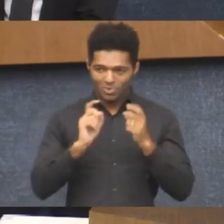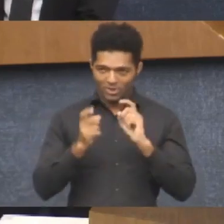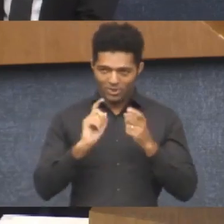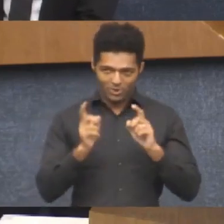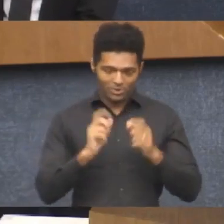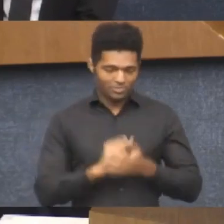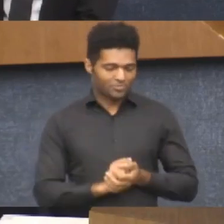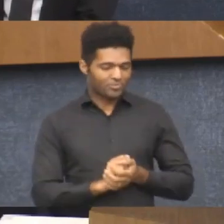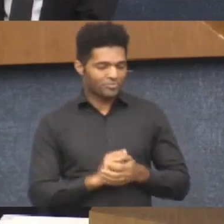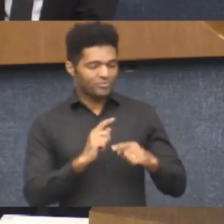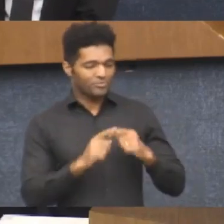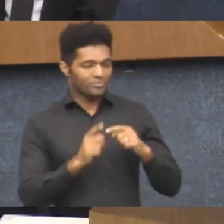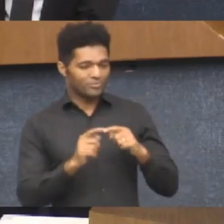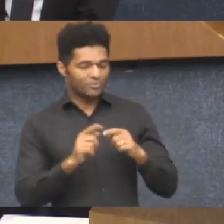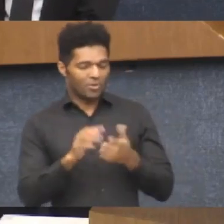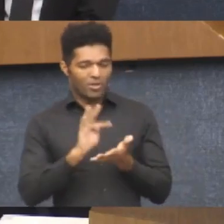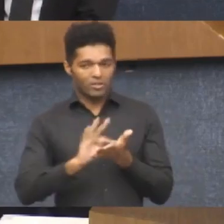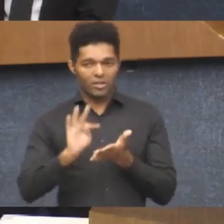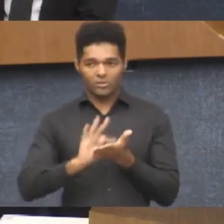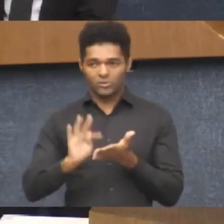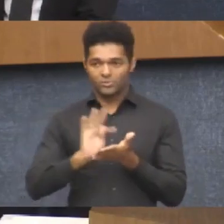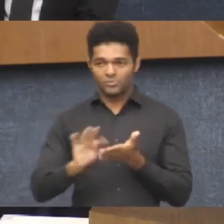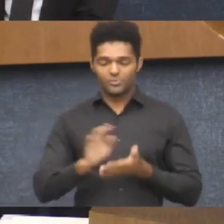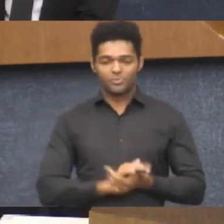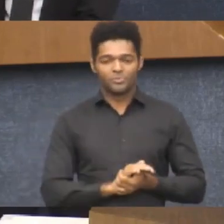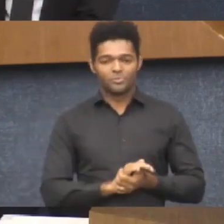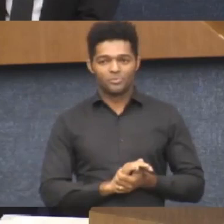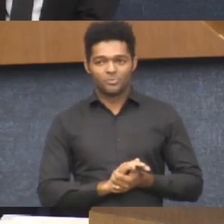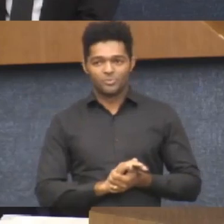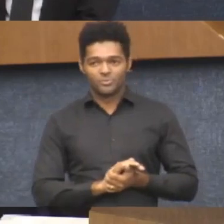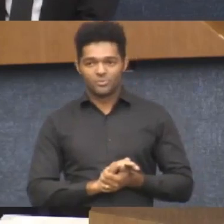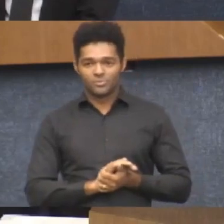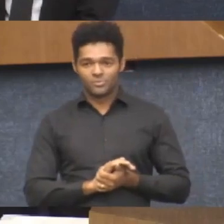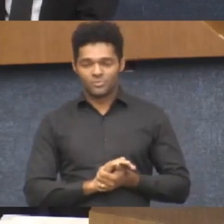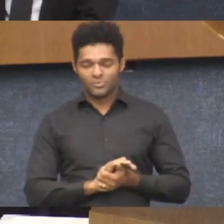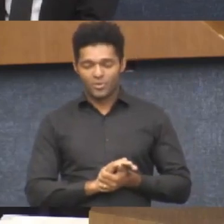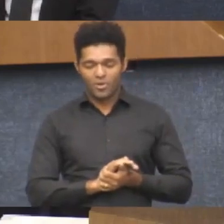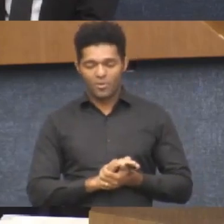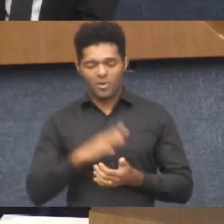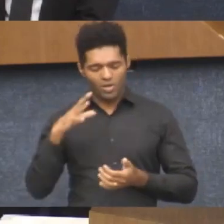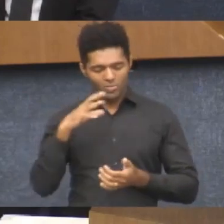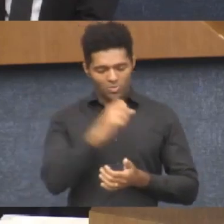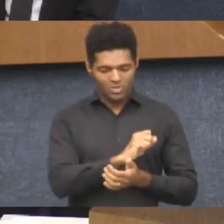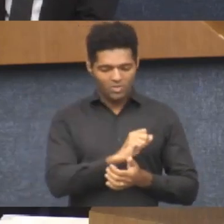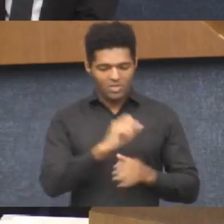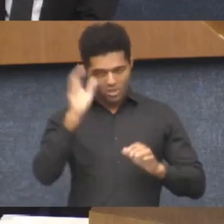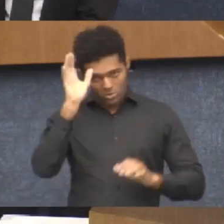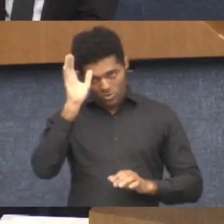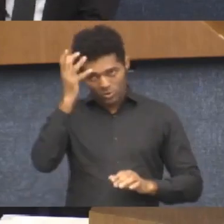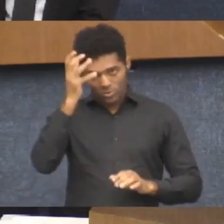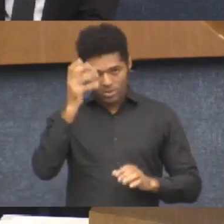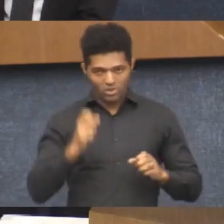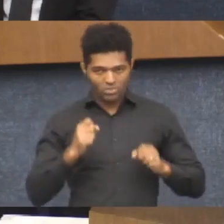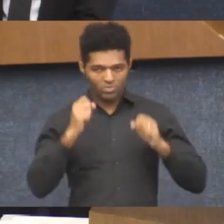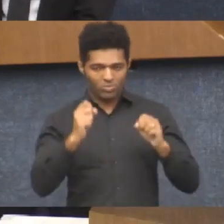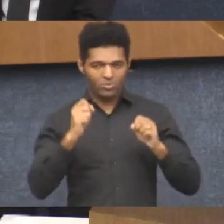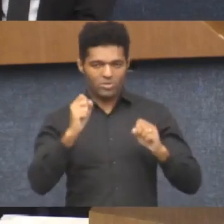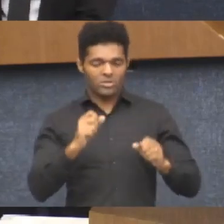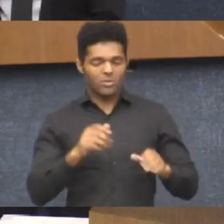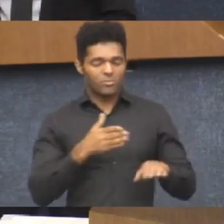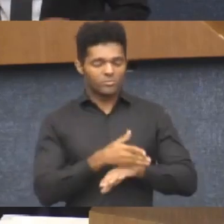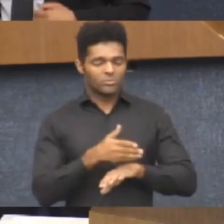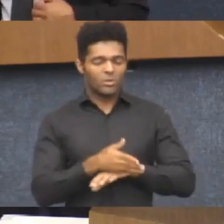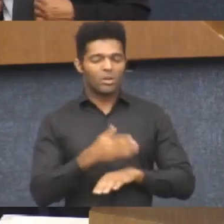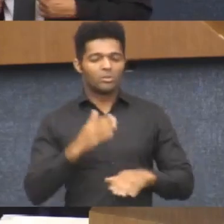Nós tivemos um problema técnico e será sanado o mais rápido possível para que possamos ouvir o hino